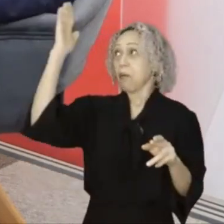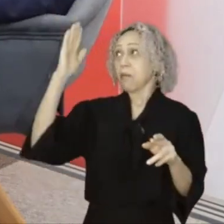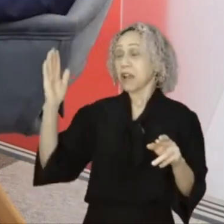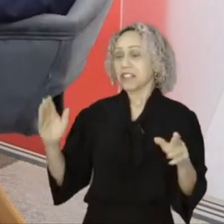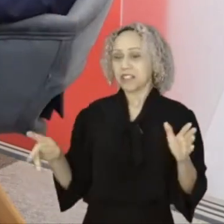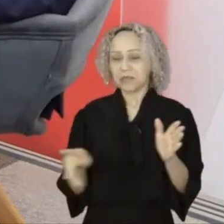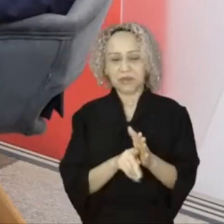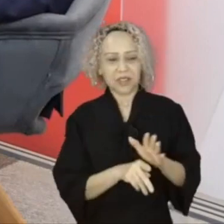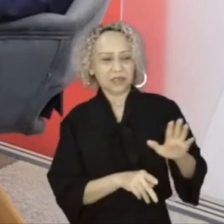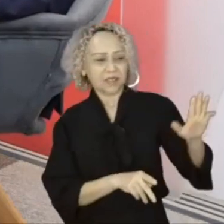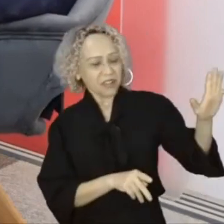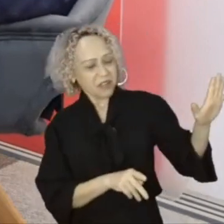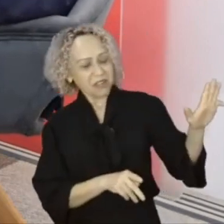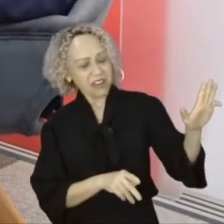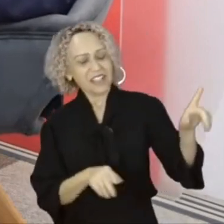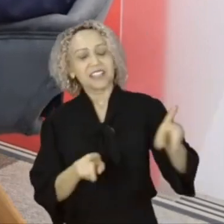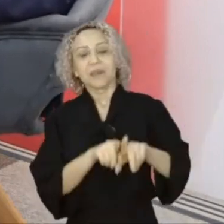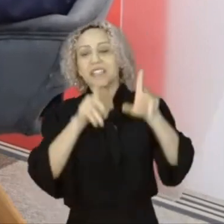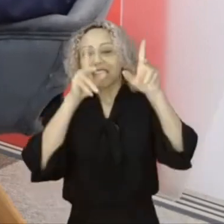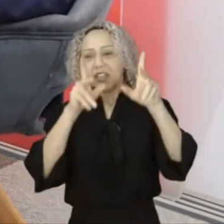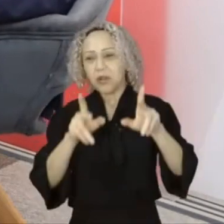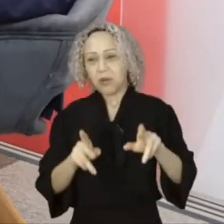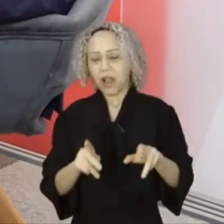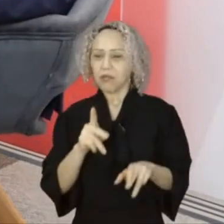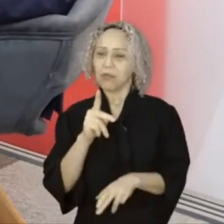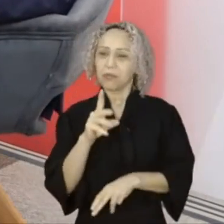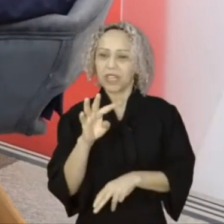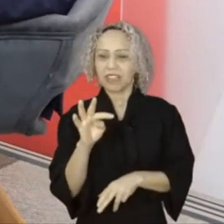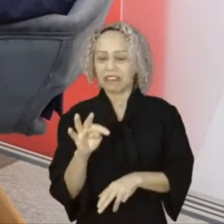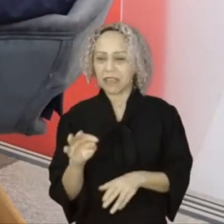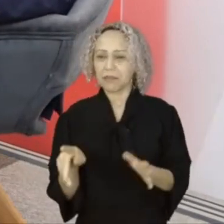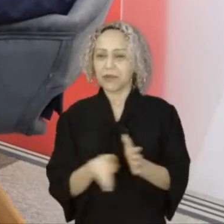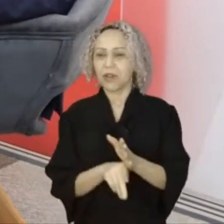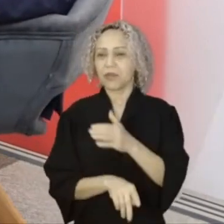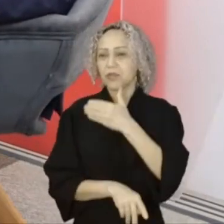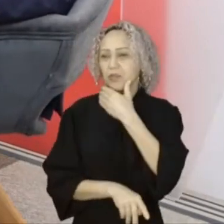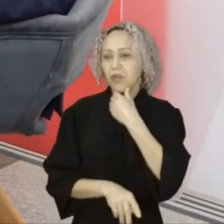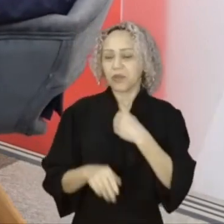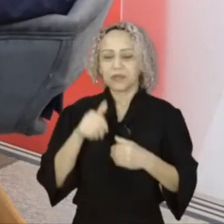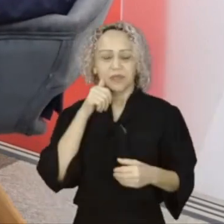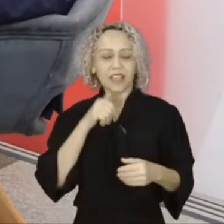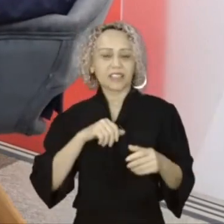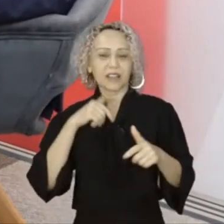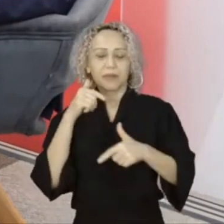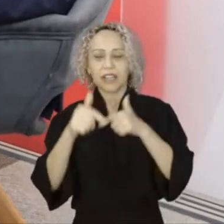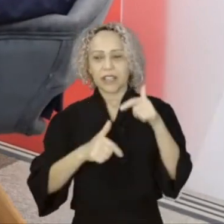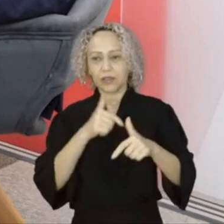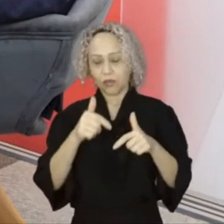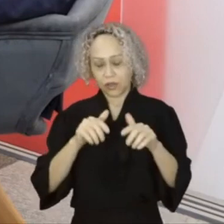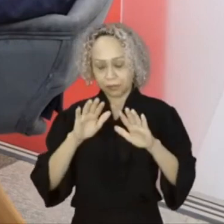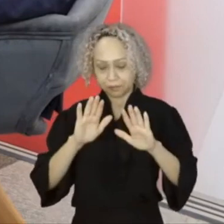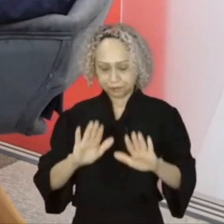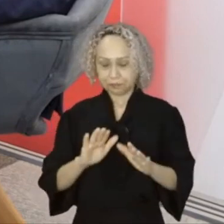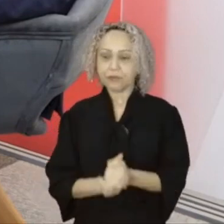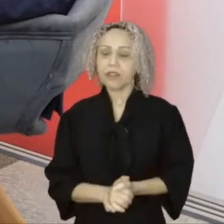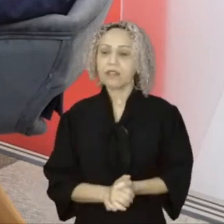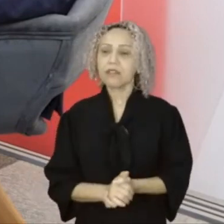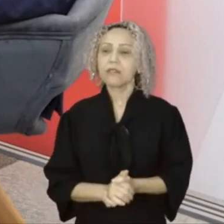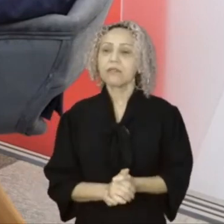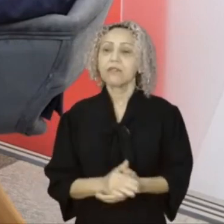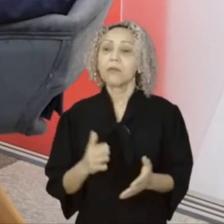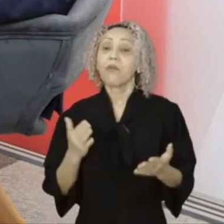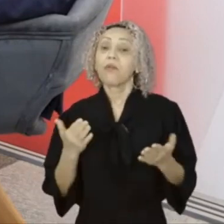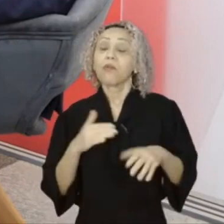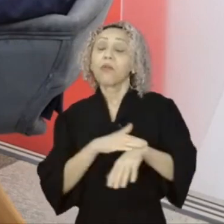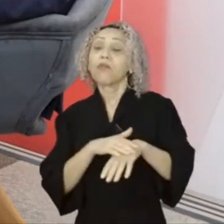como Partido dos Trabalhadores e das Trabalhadoras, deputado, queria falar dessa PEC, né, que foi enviada pelo governo federal ao